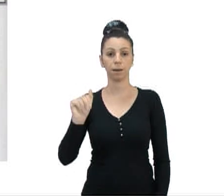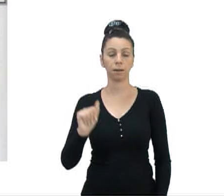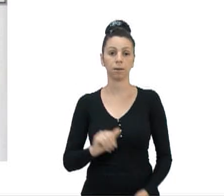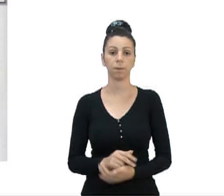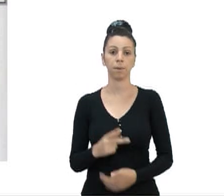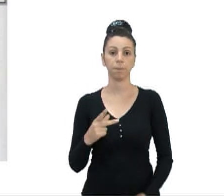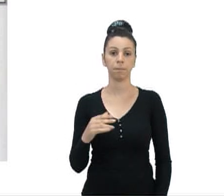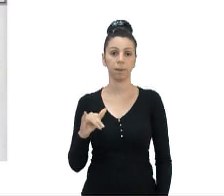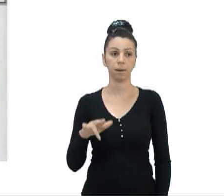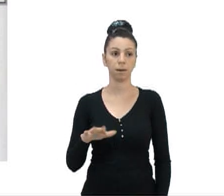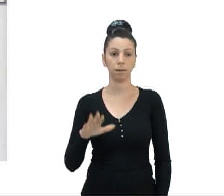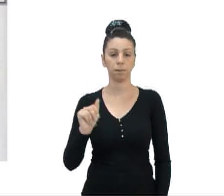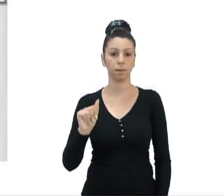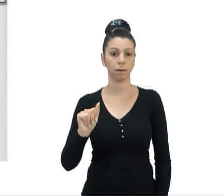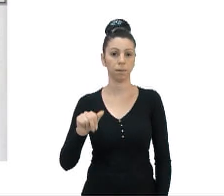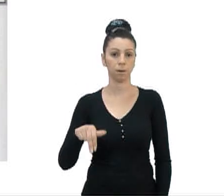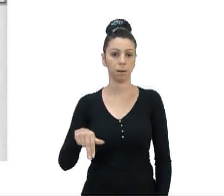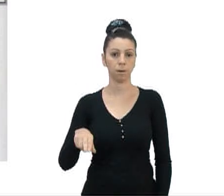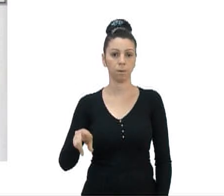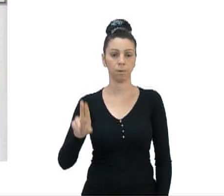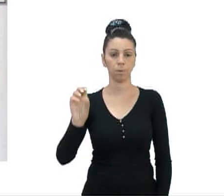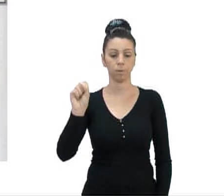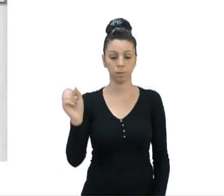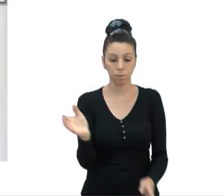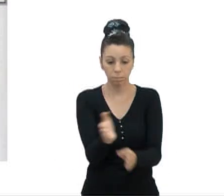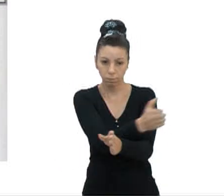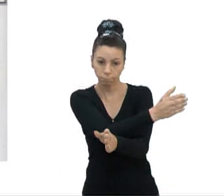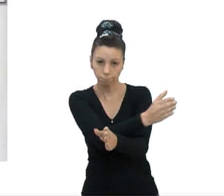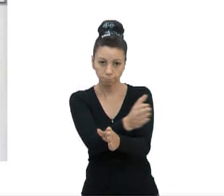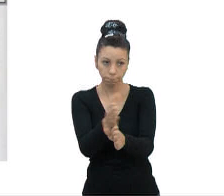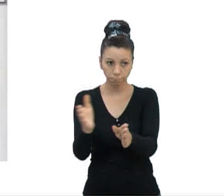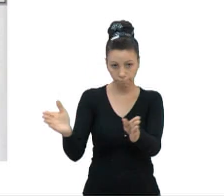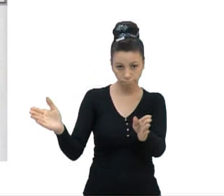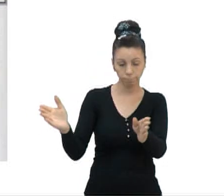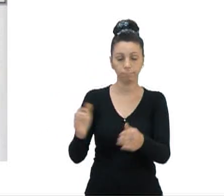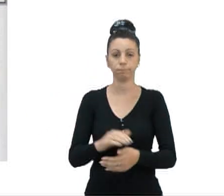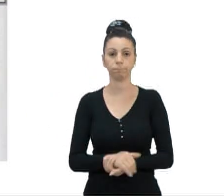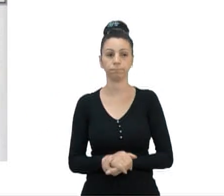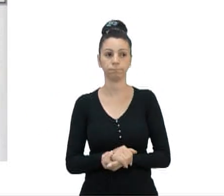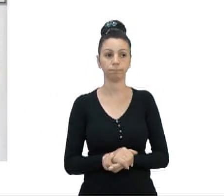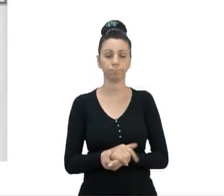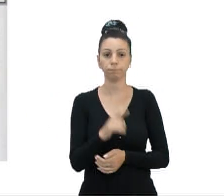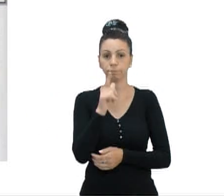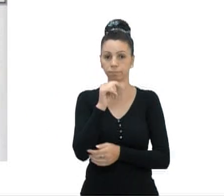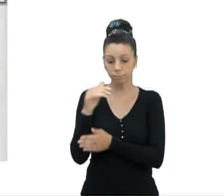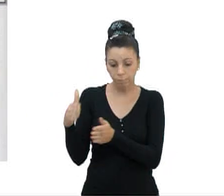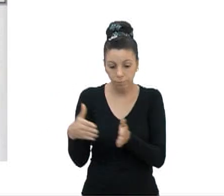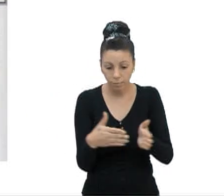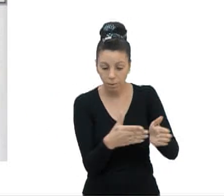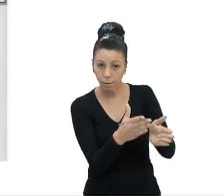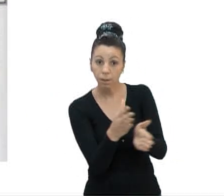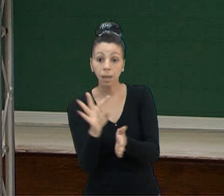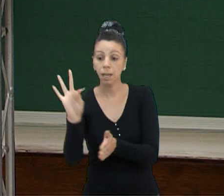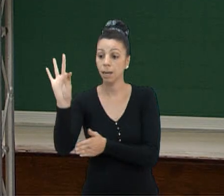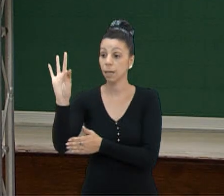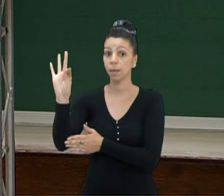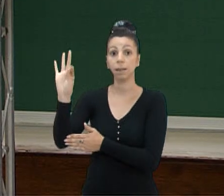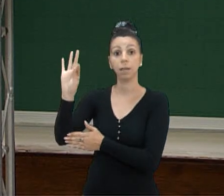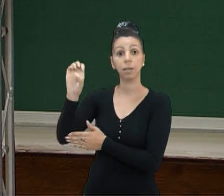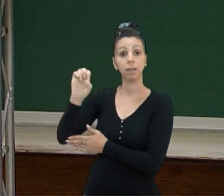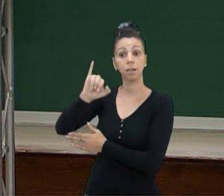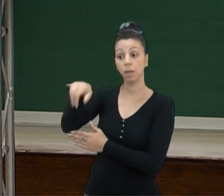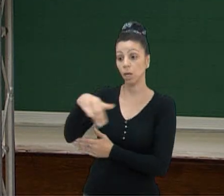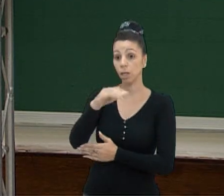Pirineus aqui, que dividem a península do restante do continente, o rio Tejo, que é extremamente importante ali,